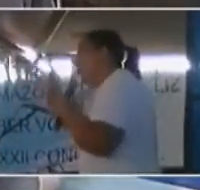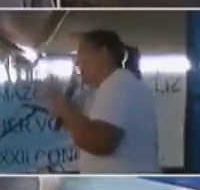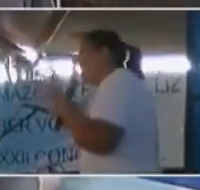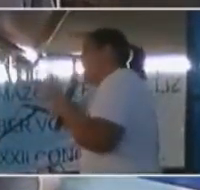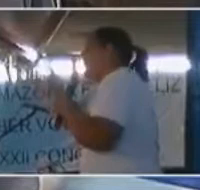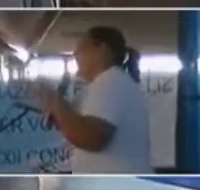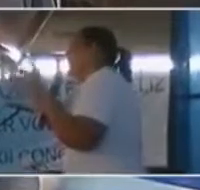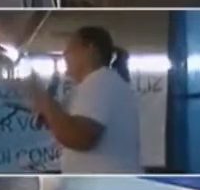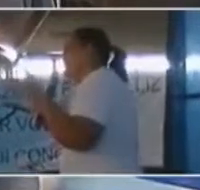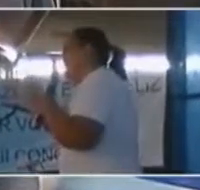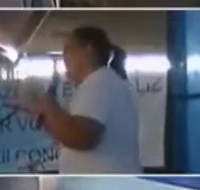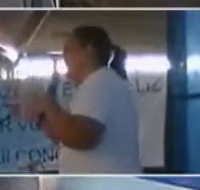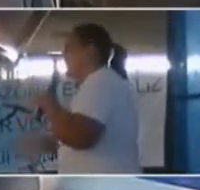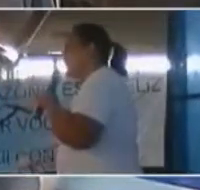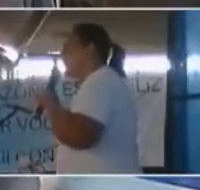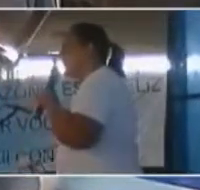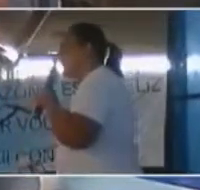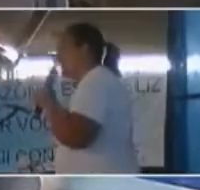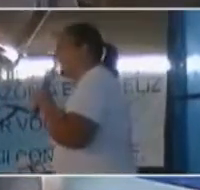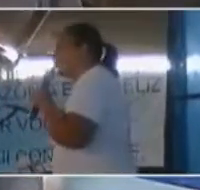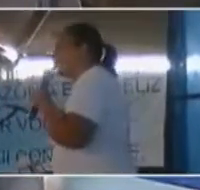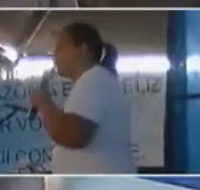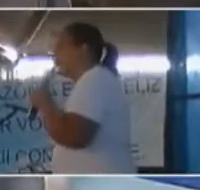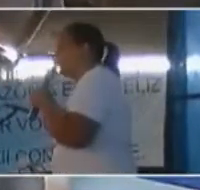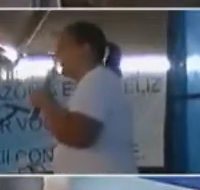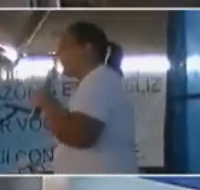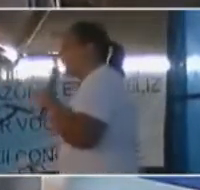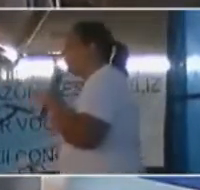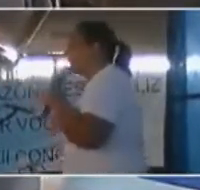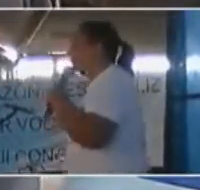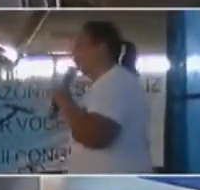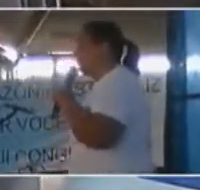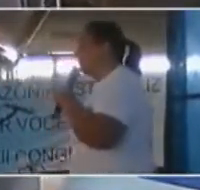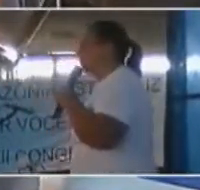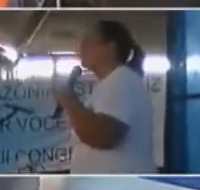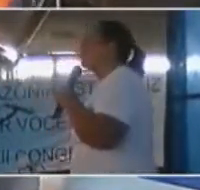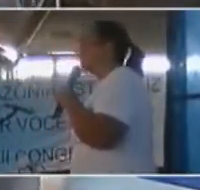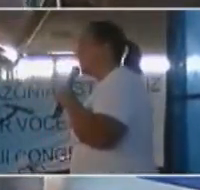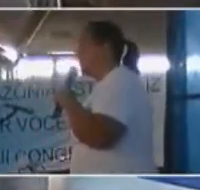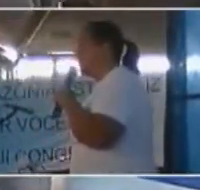Eu tenho que fazer a prática, eu tenho que praticar tudo o que eu ouço.